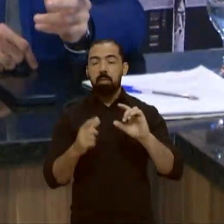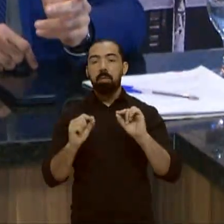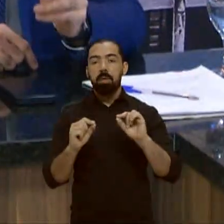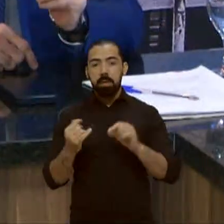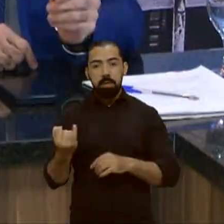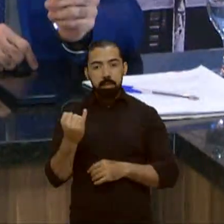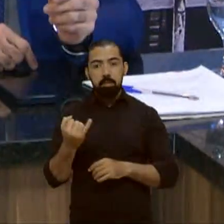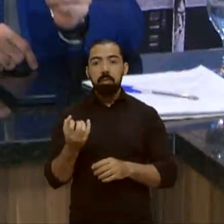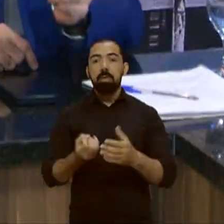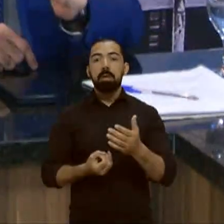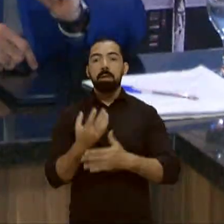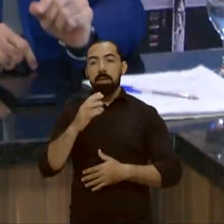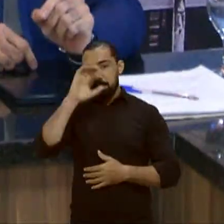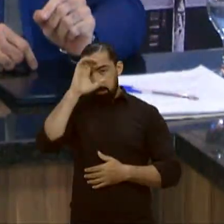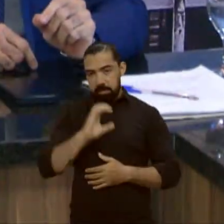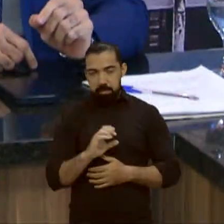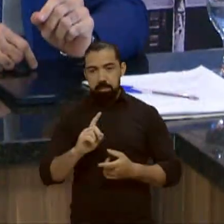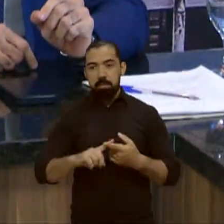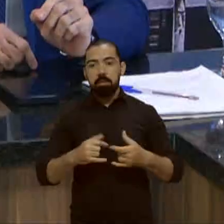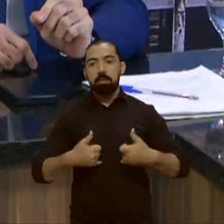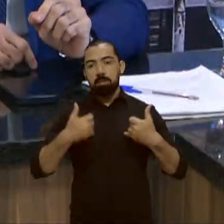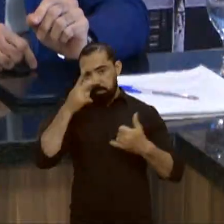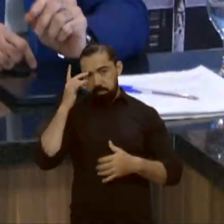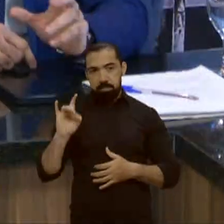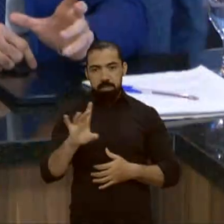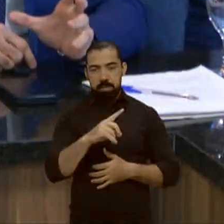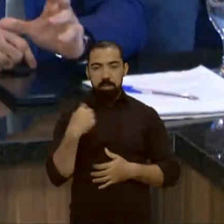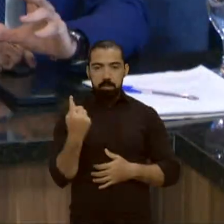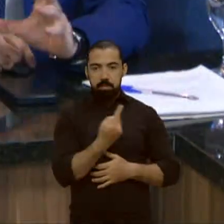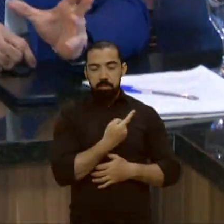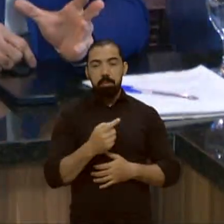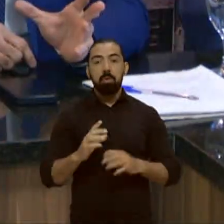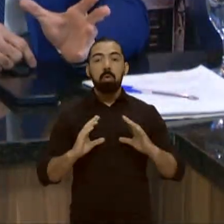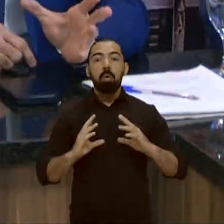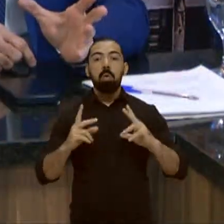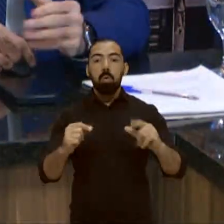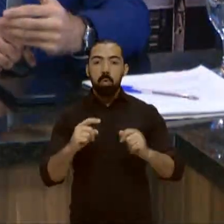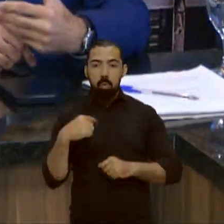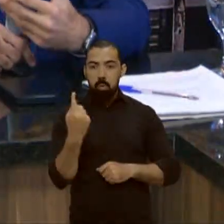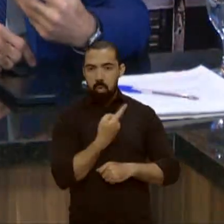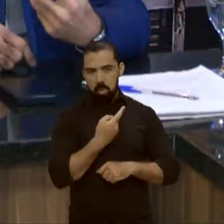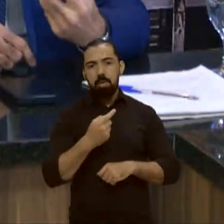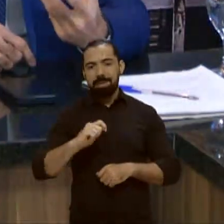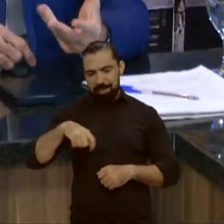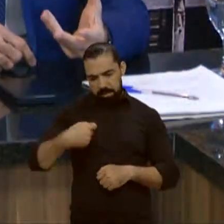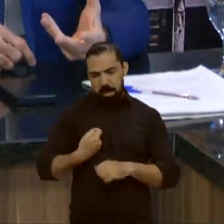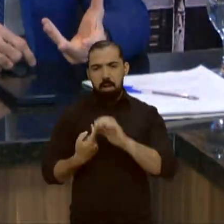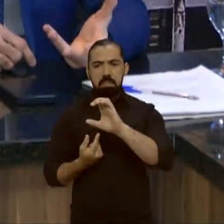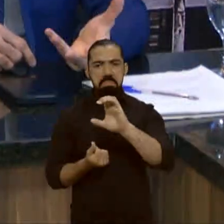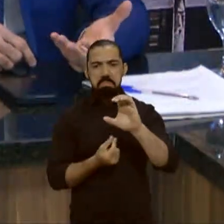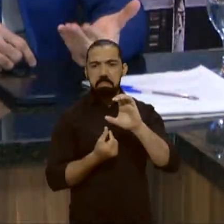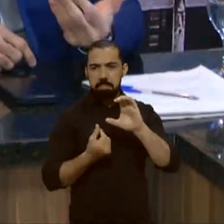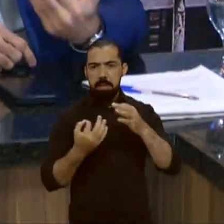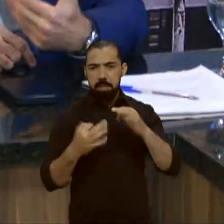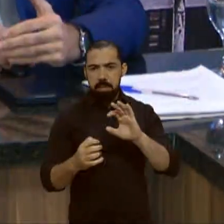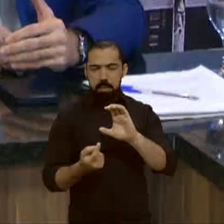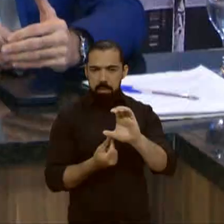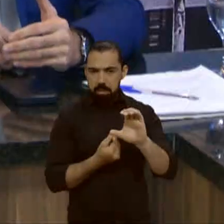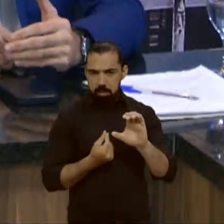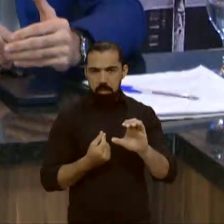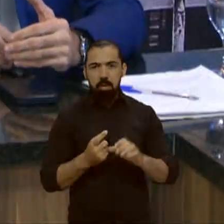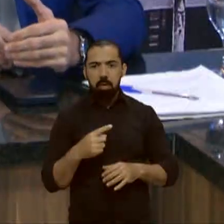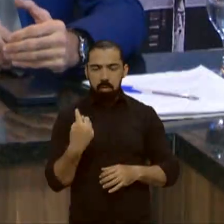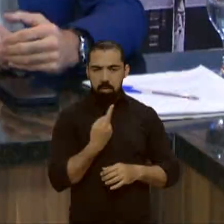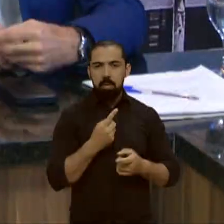para a construção da cidadania e da dignidade de cada um de nós. Todos nós somos consumidores, isso é o que vocês sempre escutam, isso é o que nós